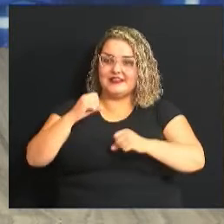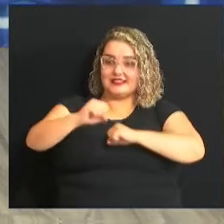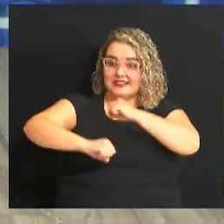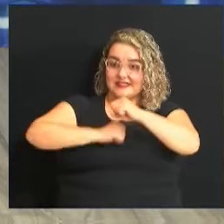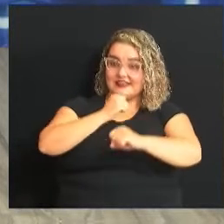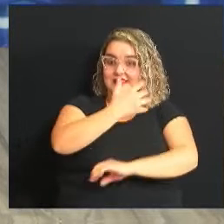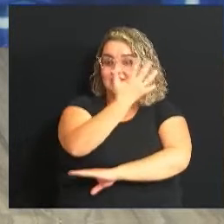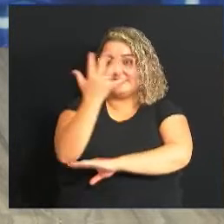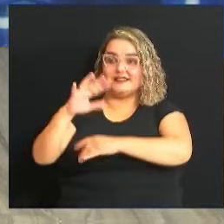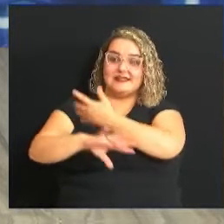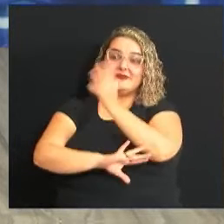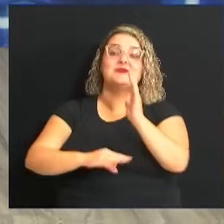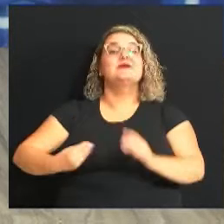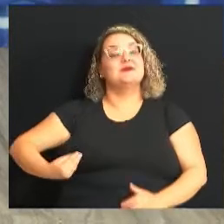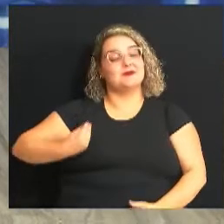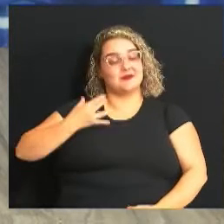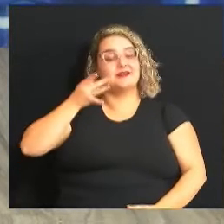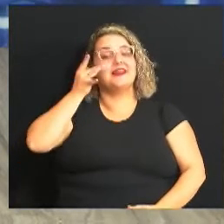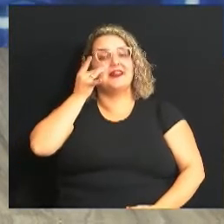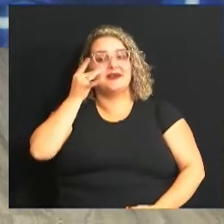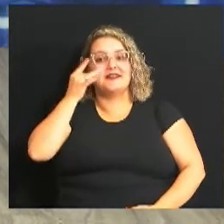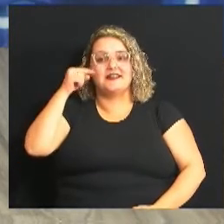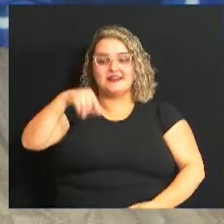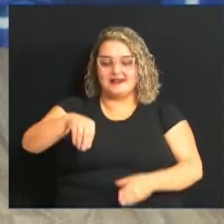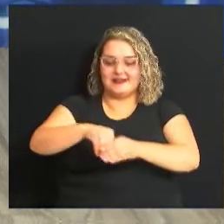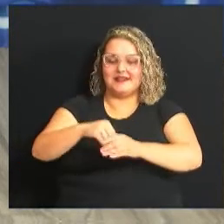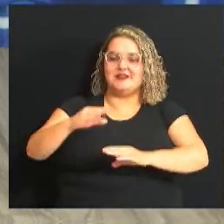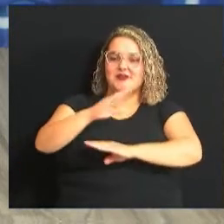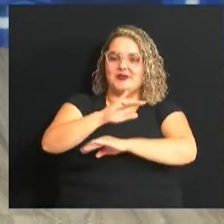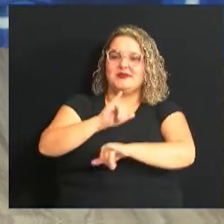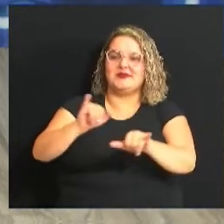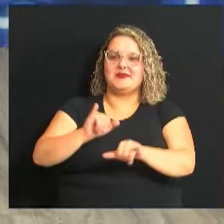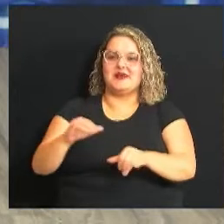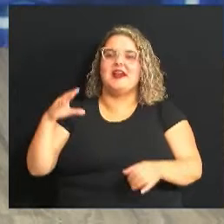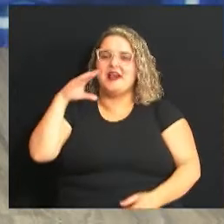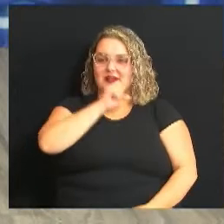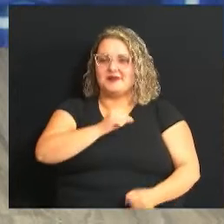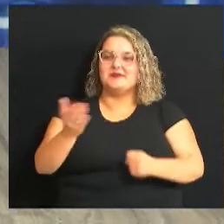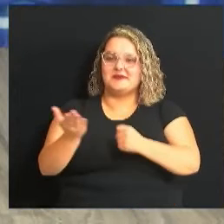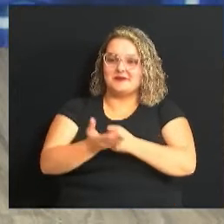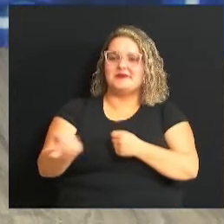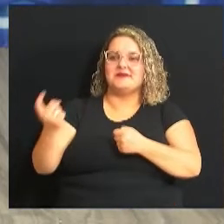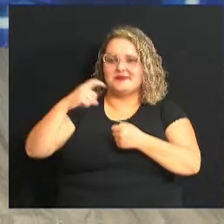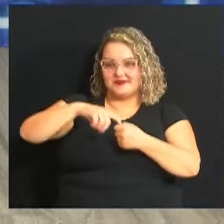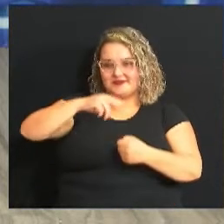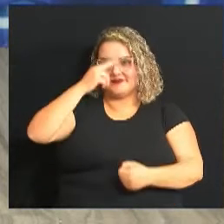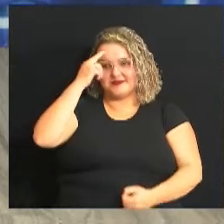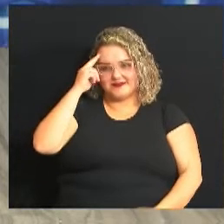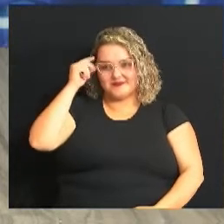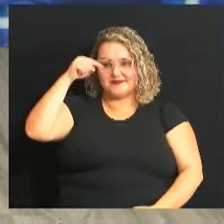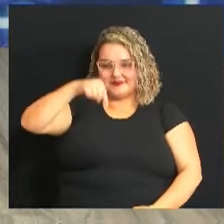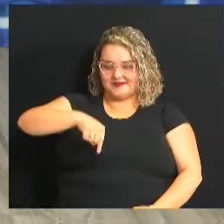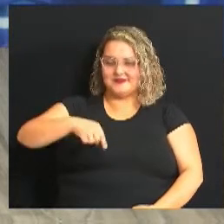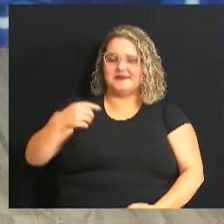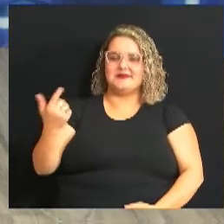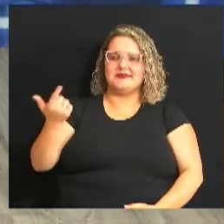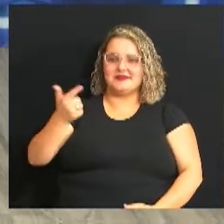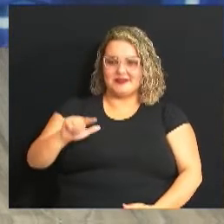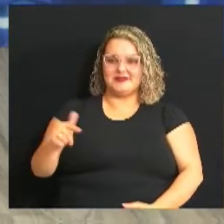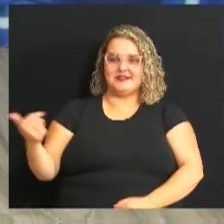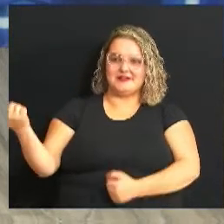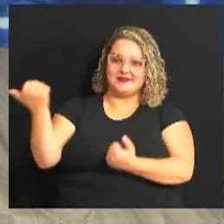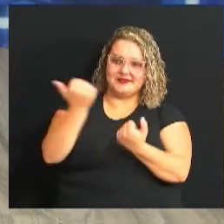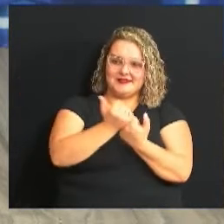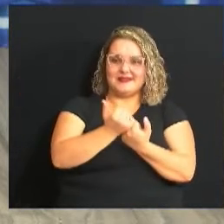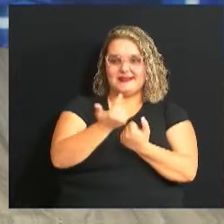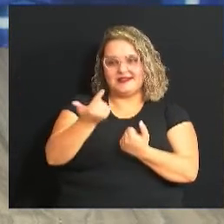que foi ao vivo dentro do Câmara Notícia. A gente vai para um rápido intervalo e na volta, Gabriel Castro estará aqui de volta no meu lugar,